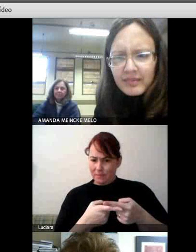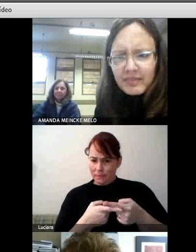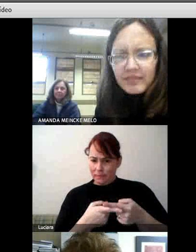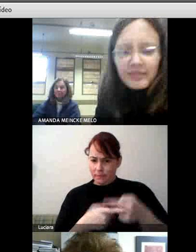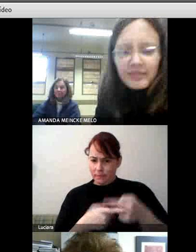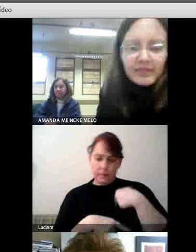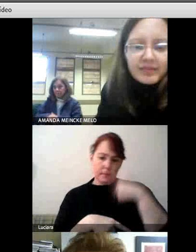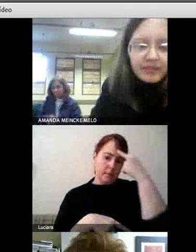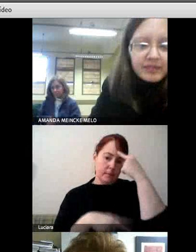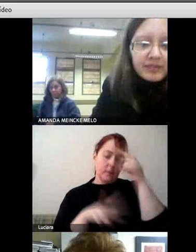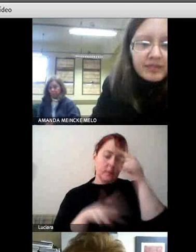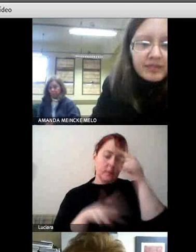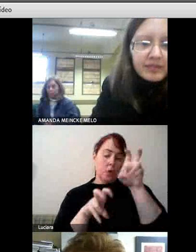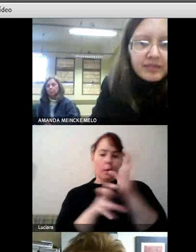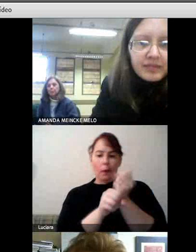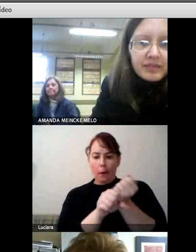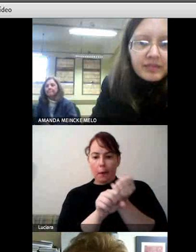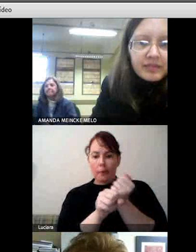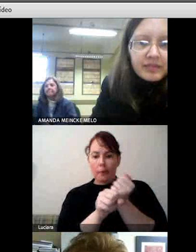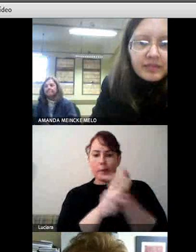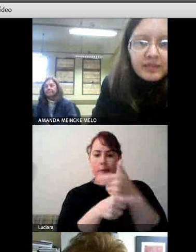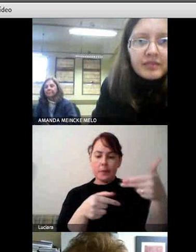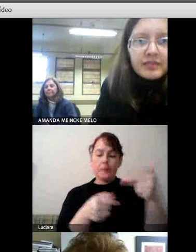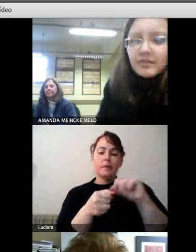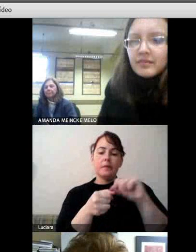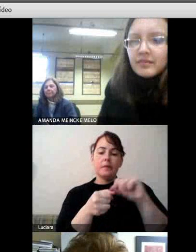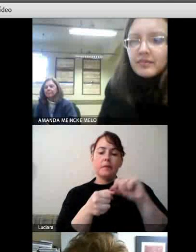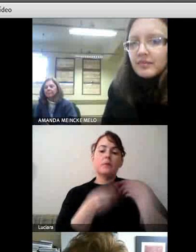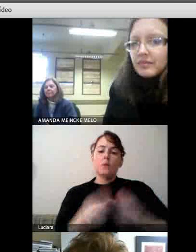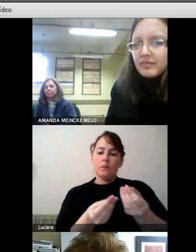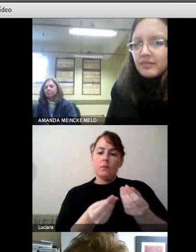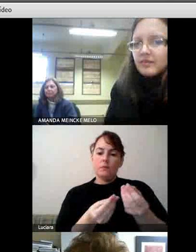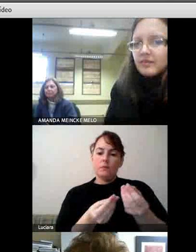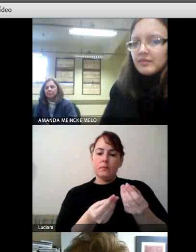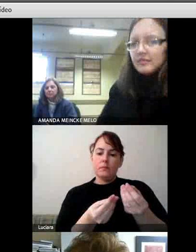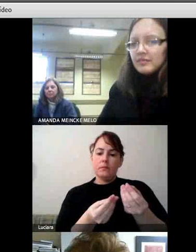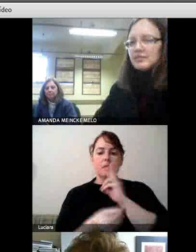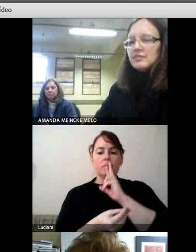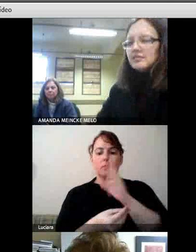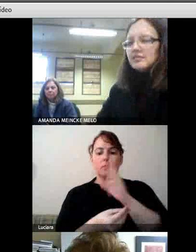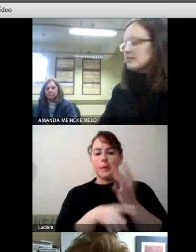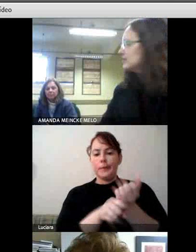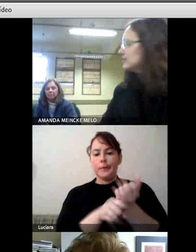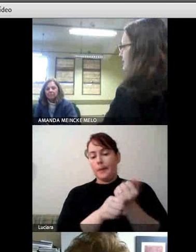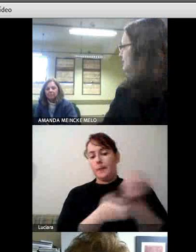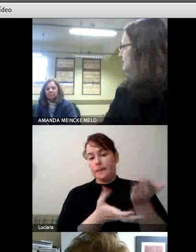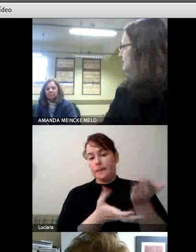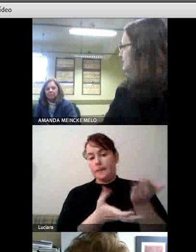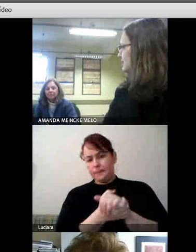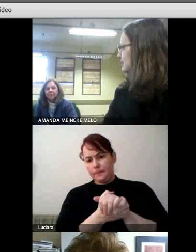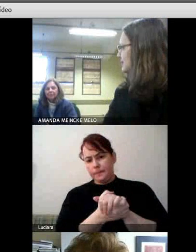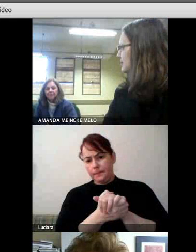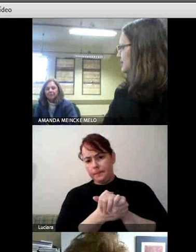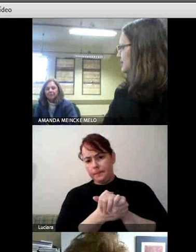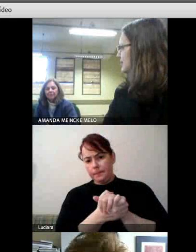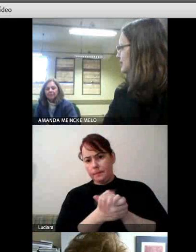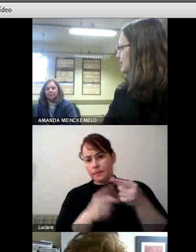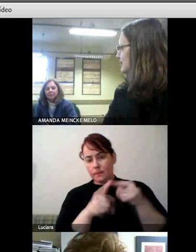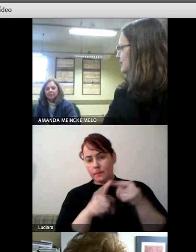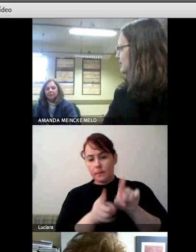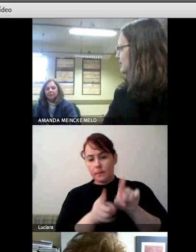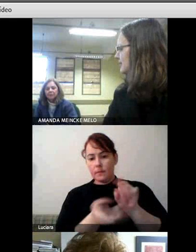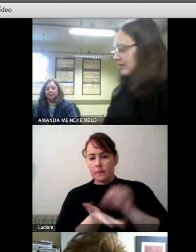e estado, é horário, dentro da carga horária, horário de estudo, para o professor poder acompanhar.